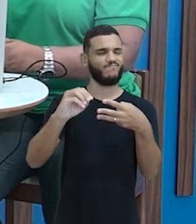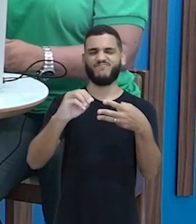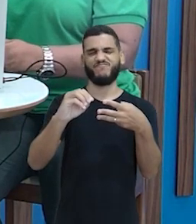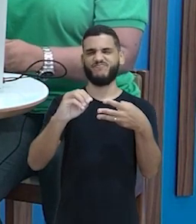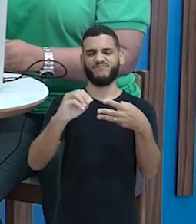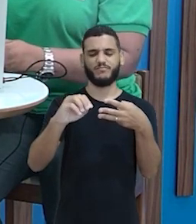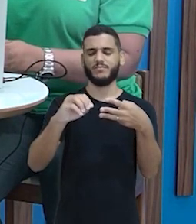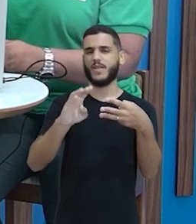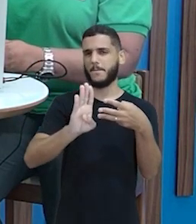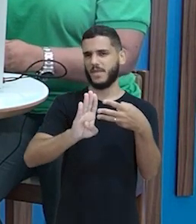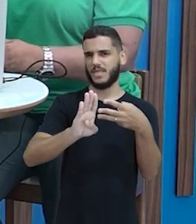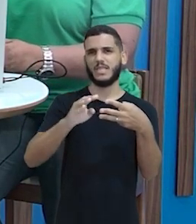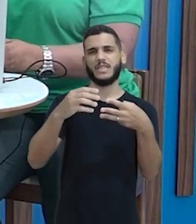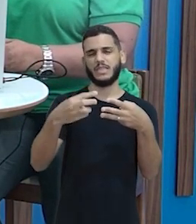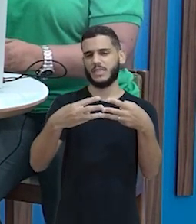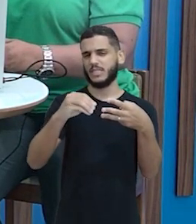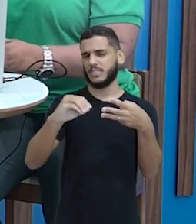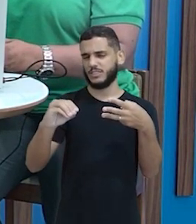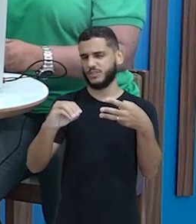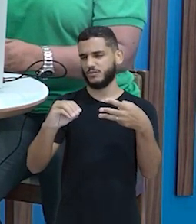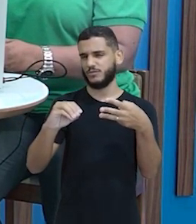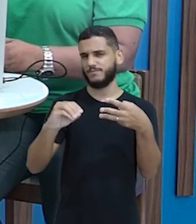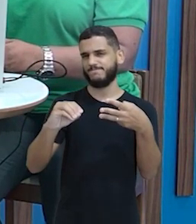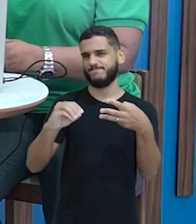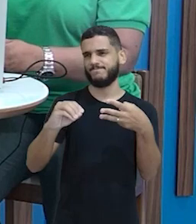na letra B tem os 300